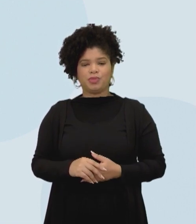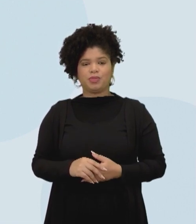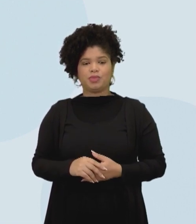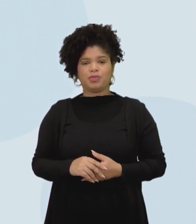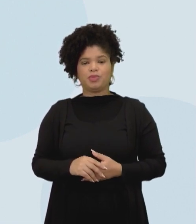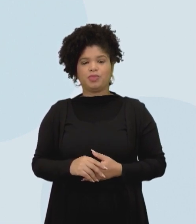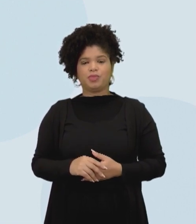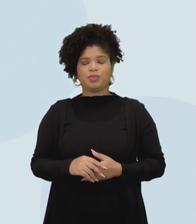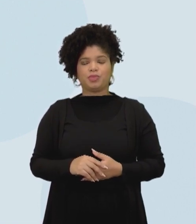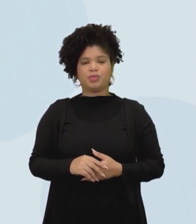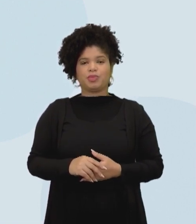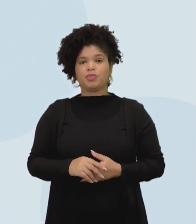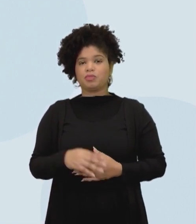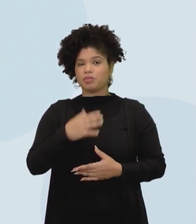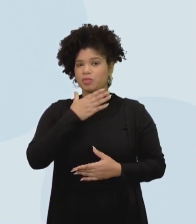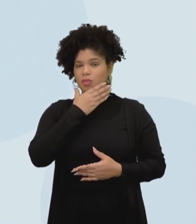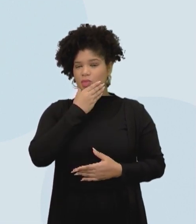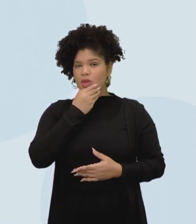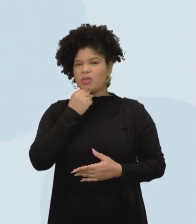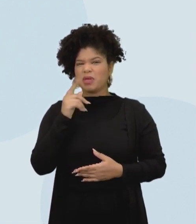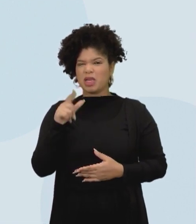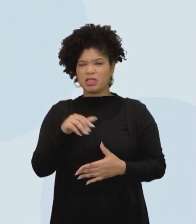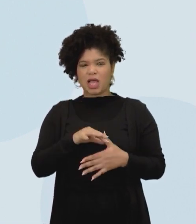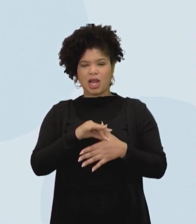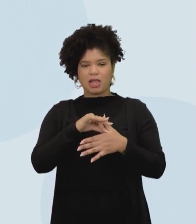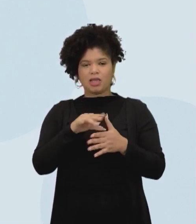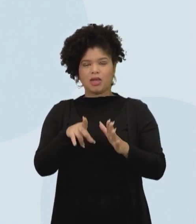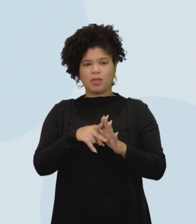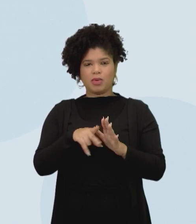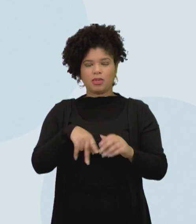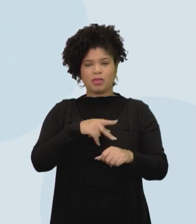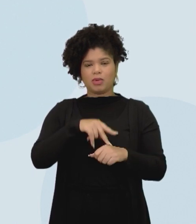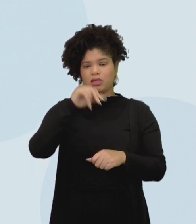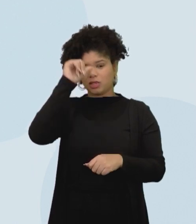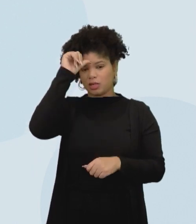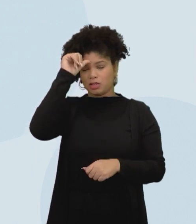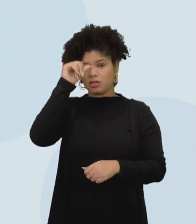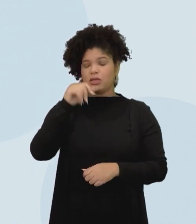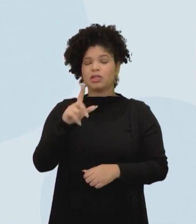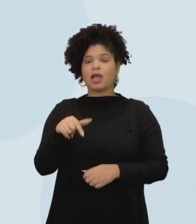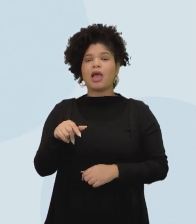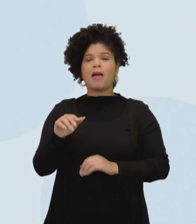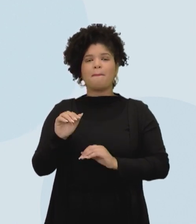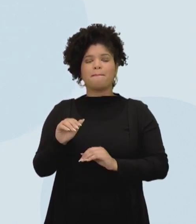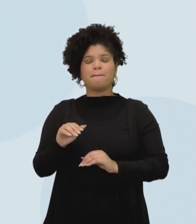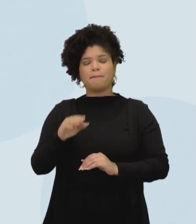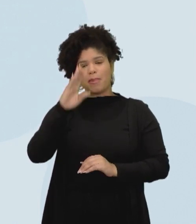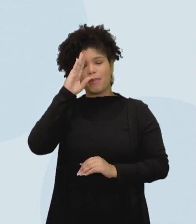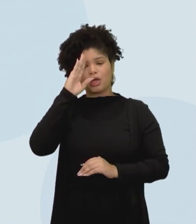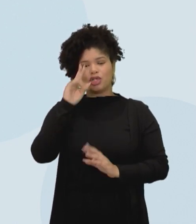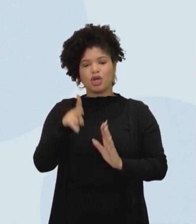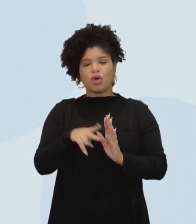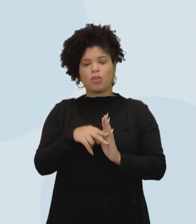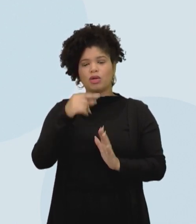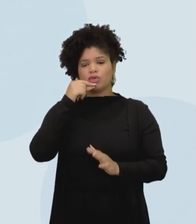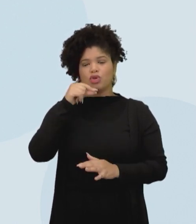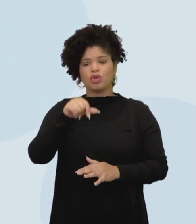Ele é um grande líder indiano, ele participa da Marcha do Sal. Eu até vou pedir para deixar na tela, enquanto eu vou